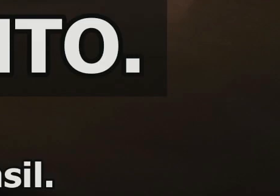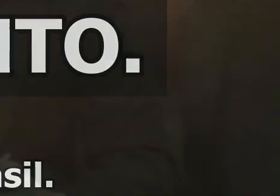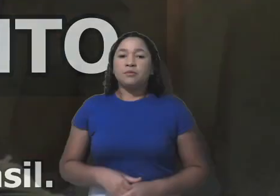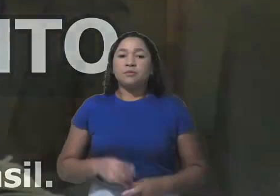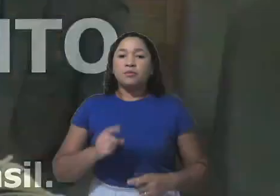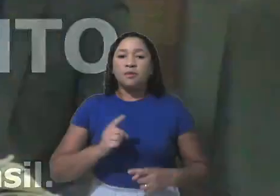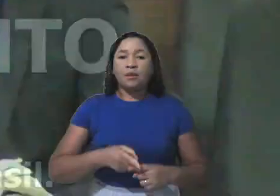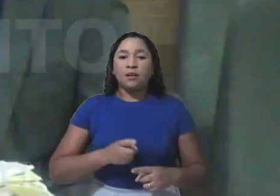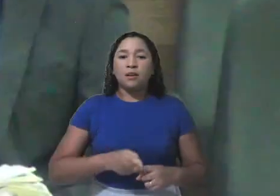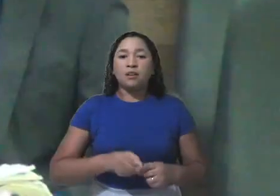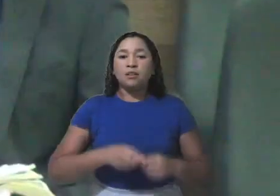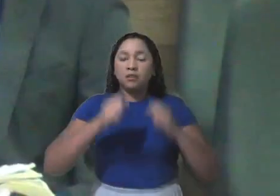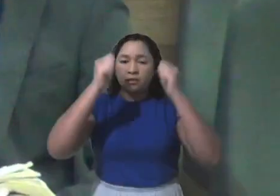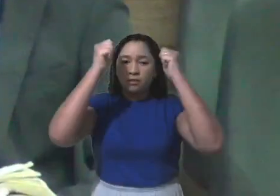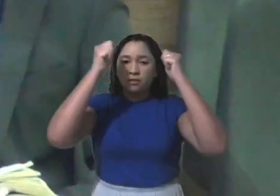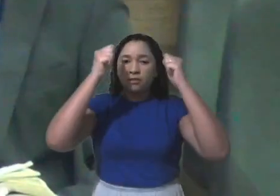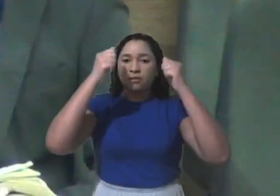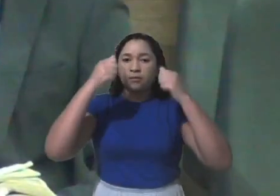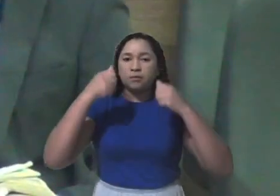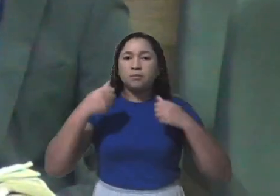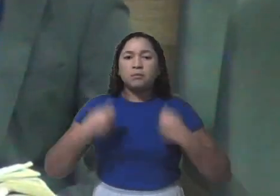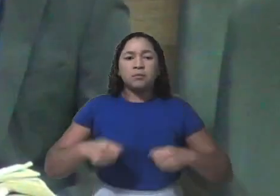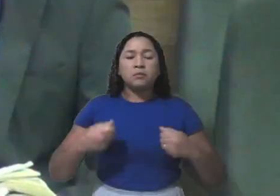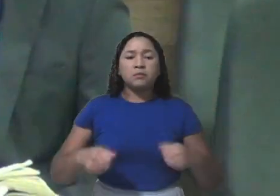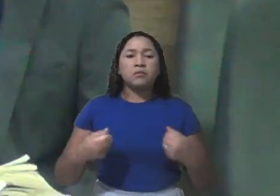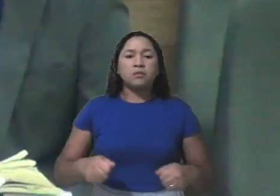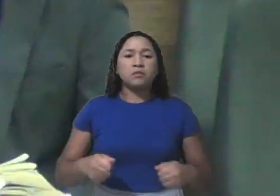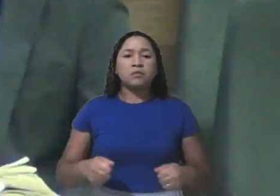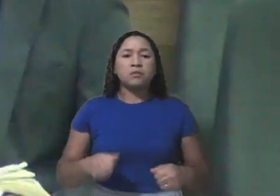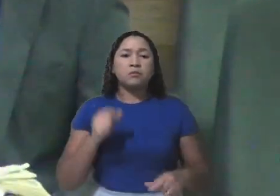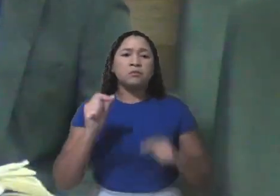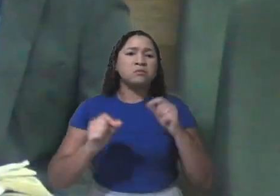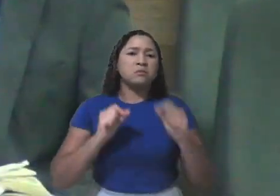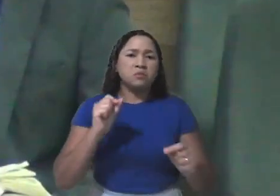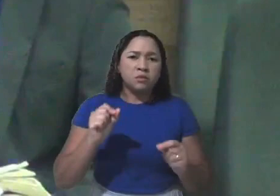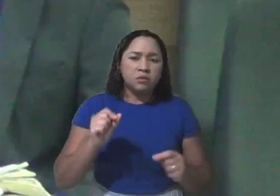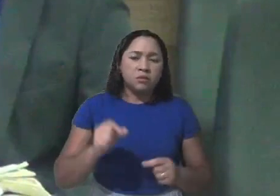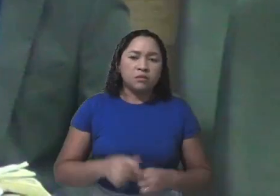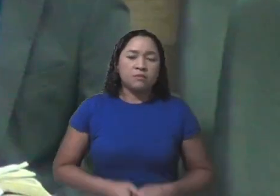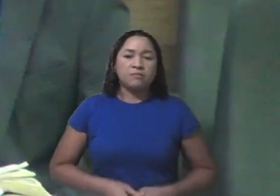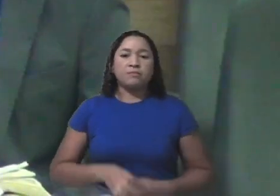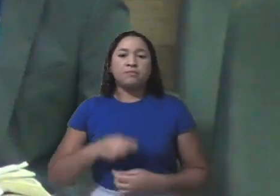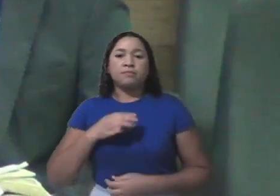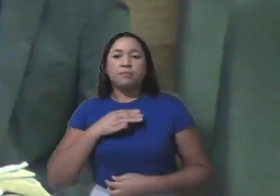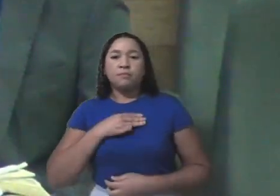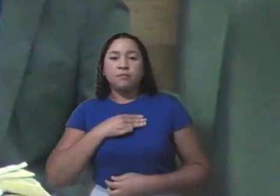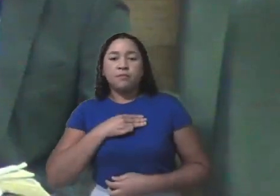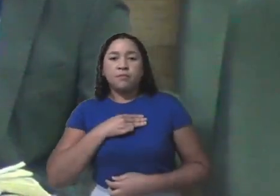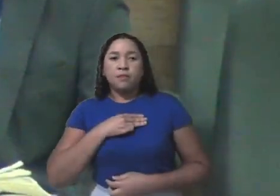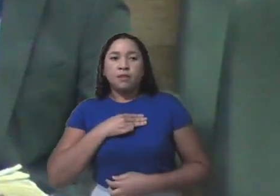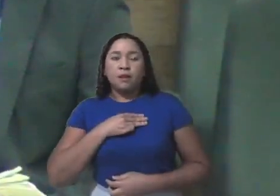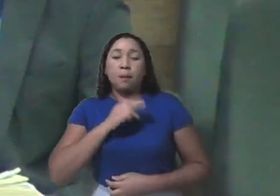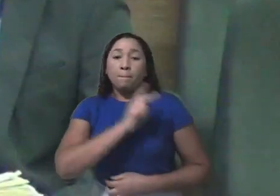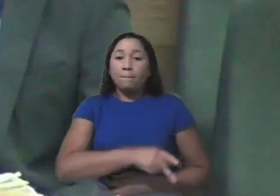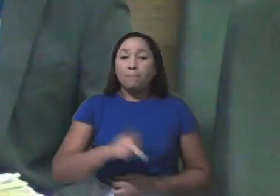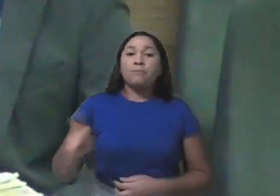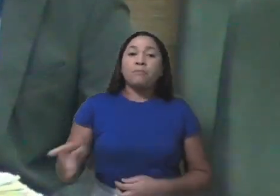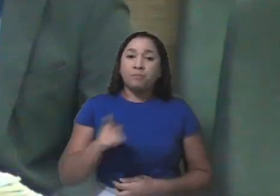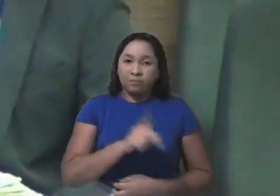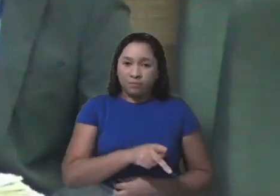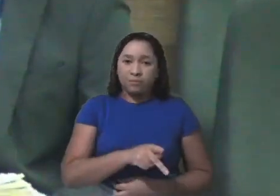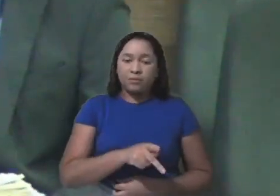Porque devendo já ser mestres. O escritor aos Hebreus está